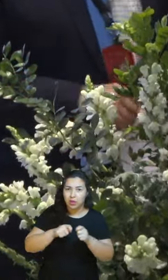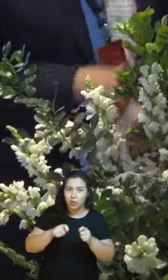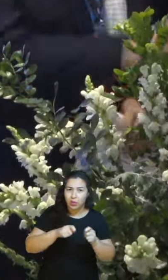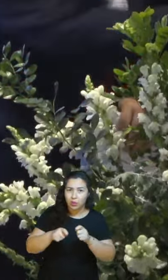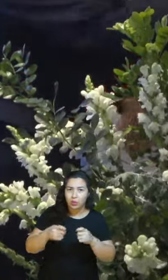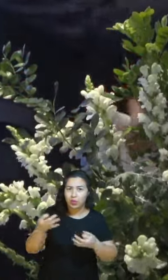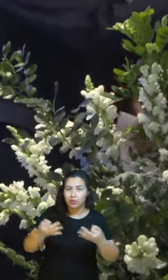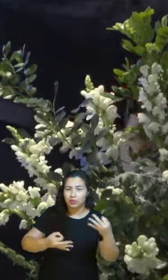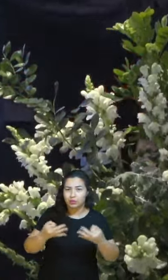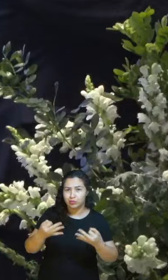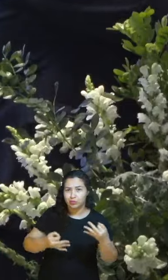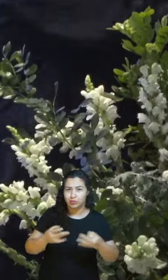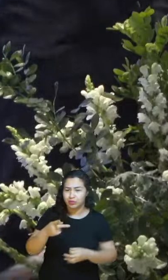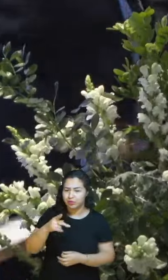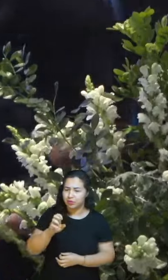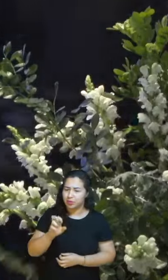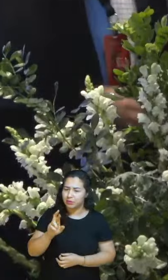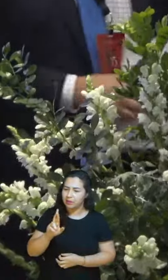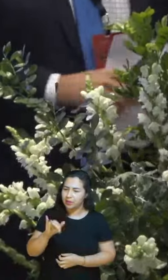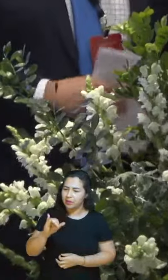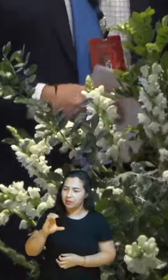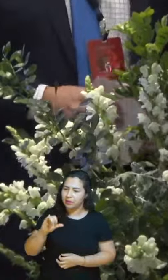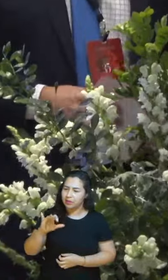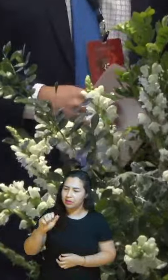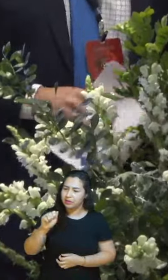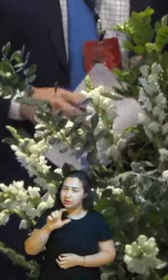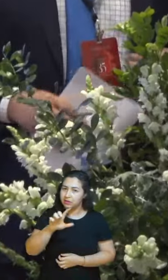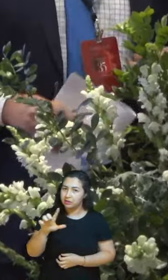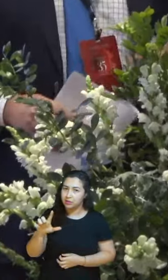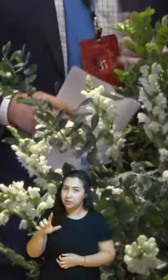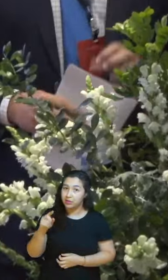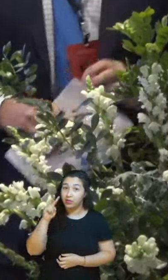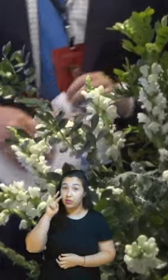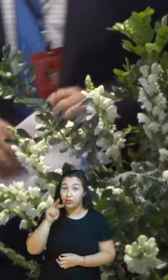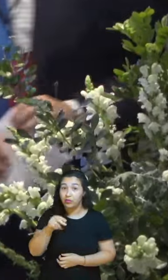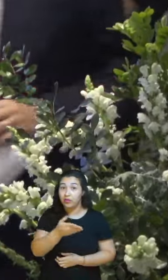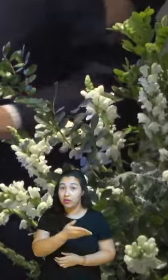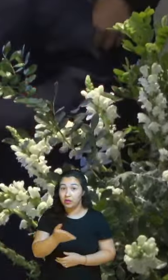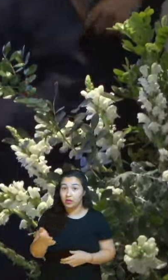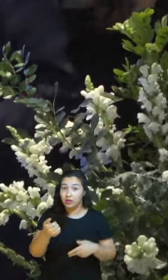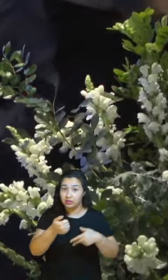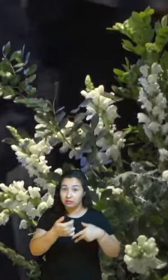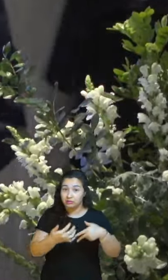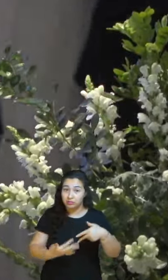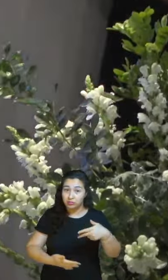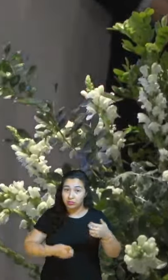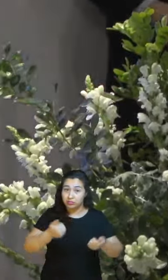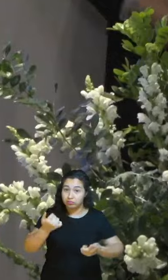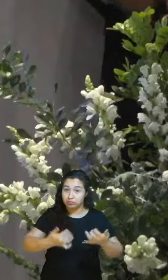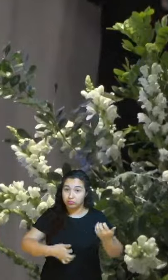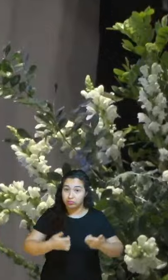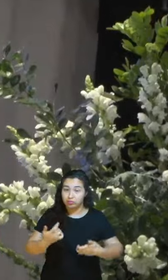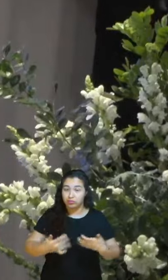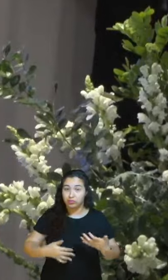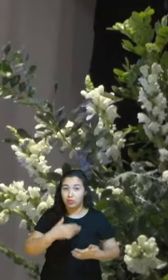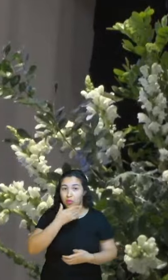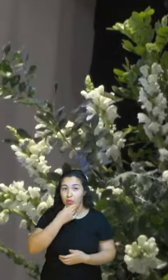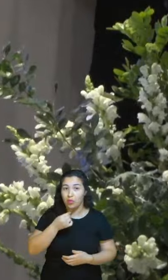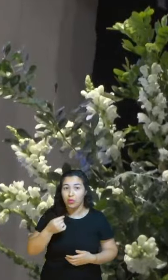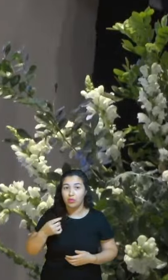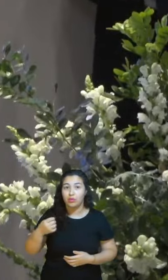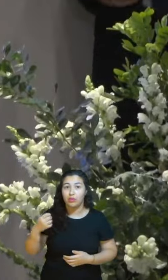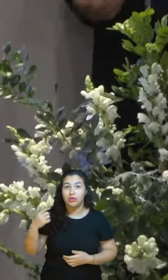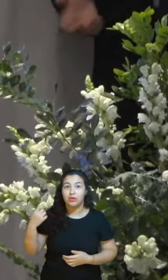receber os palestrantes já se encontra aqui ao palco Desembargador do Tribunal de